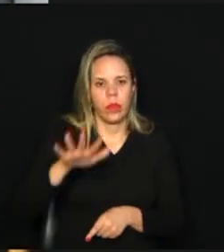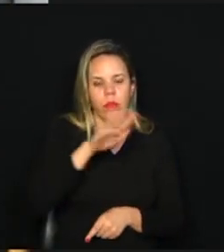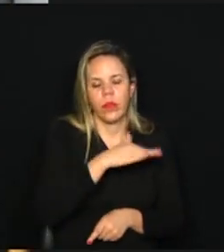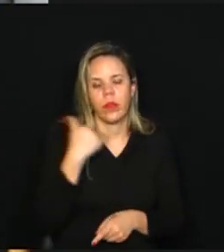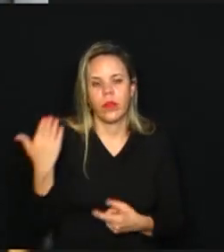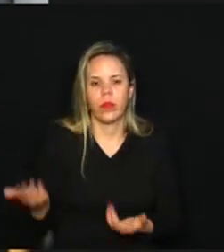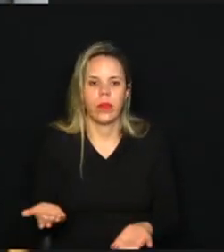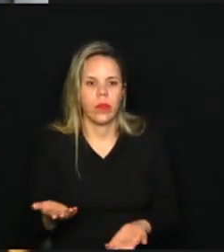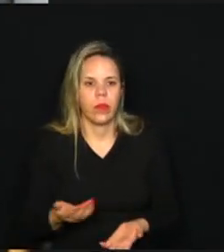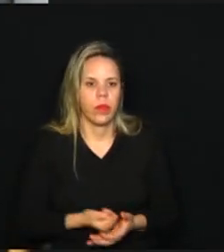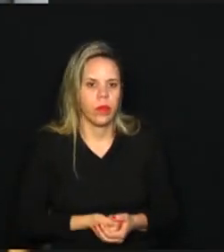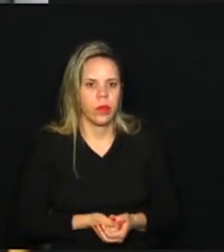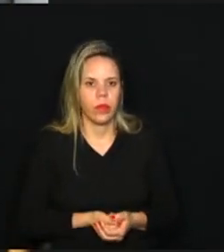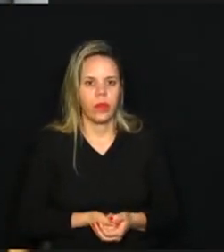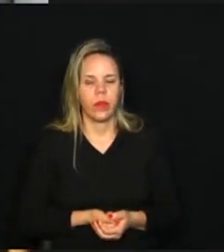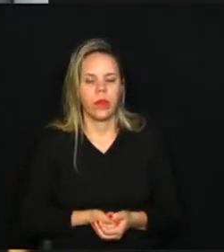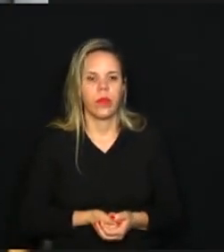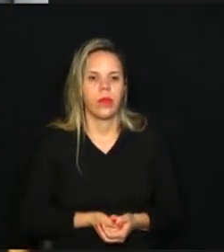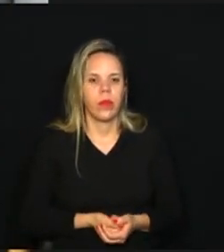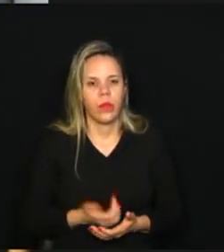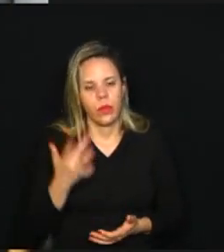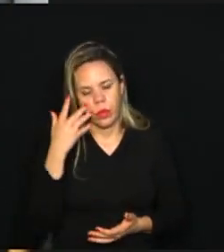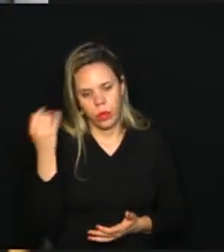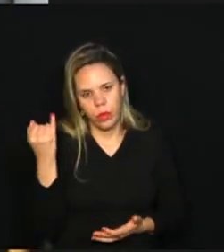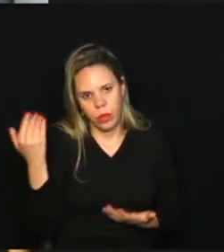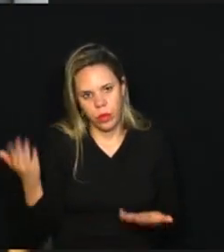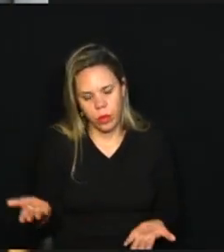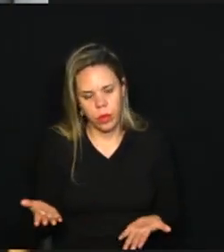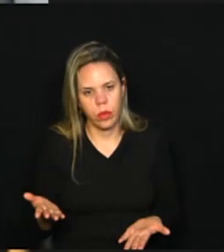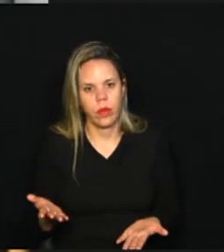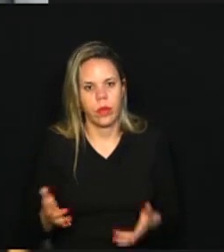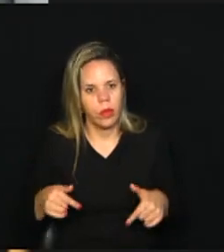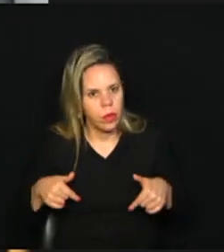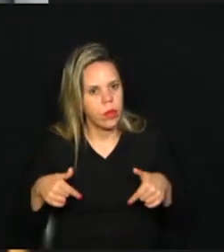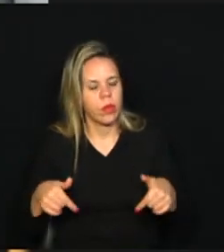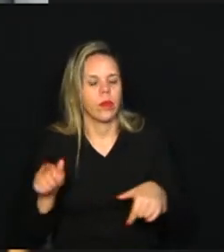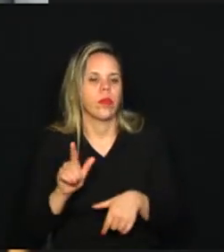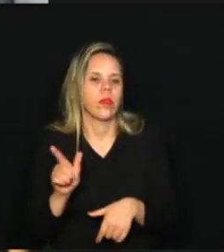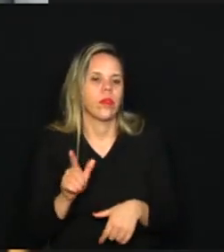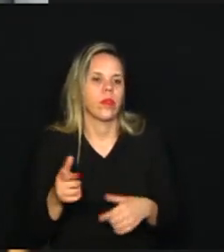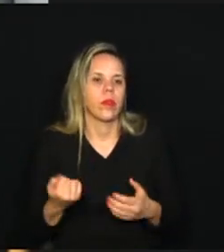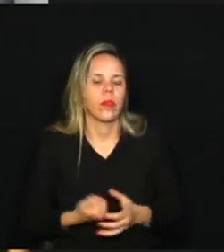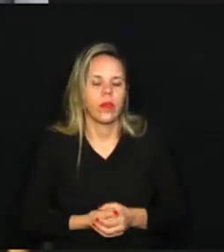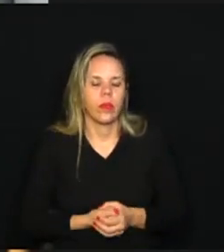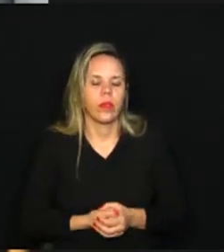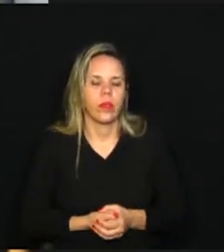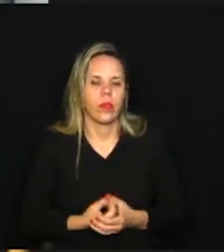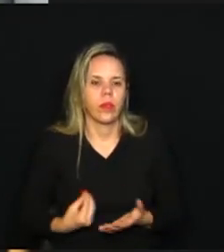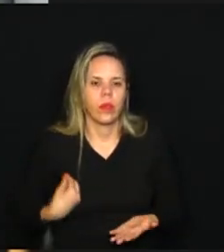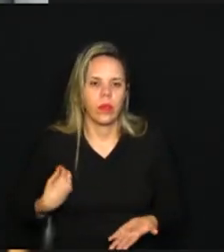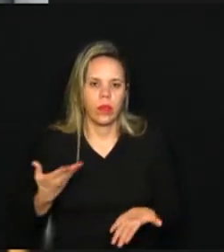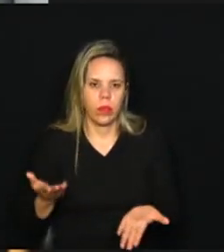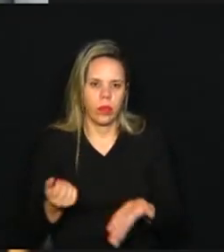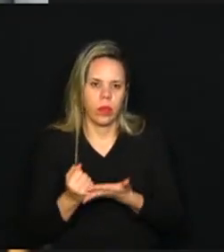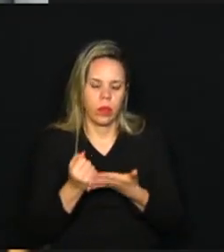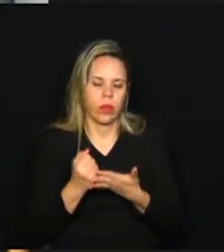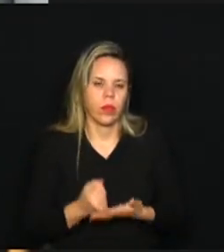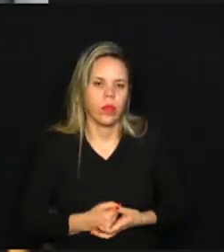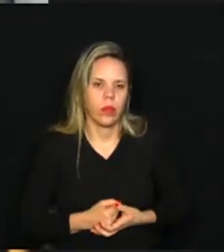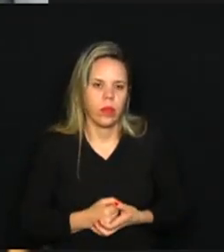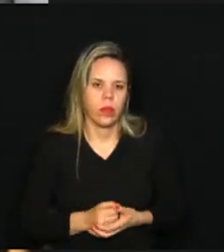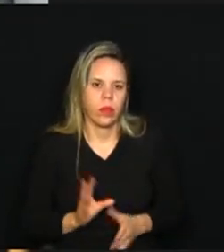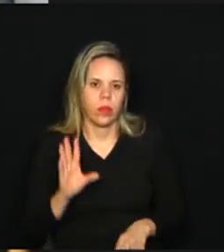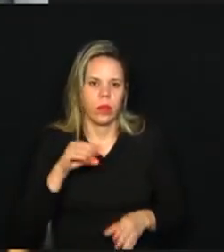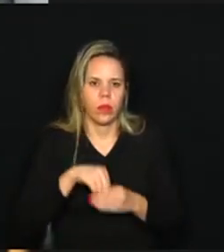né? Então, acho que é importante, uma iniciativa importante. Óbvio que a gente está aqui para colaborar dentro